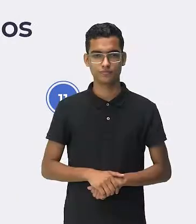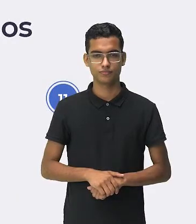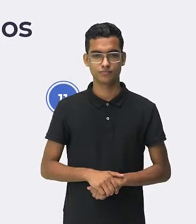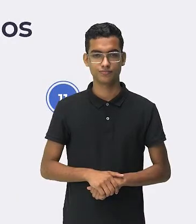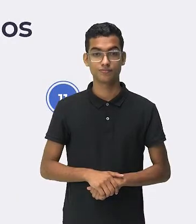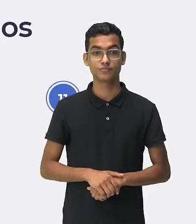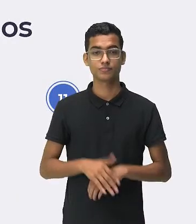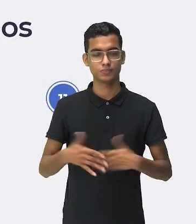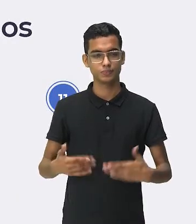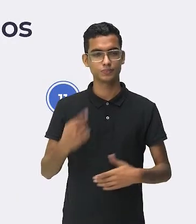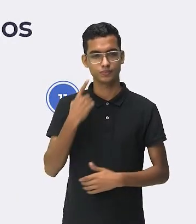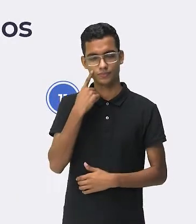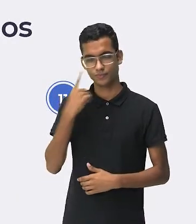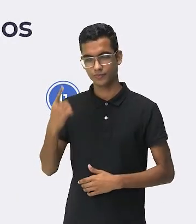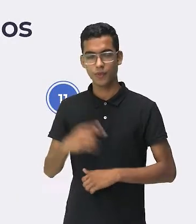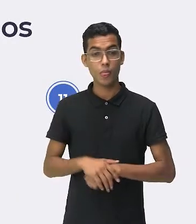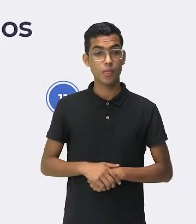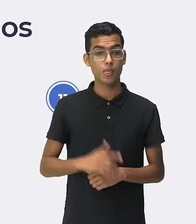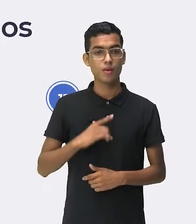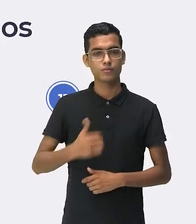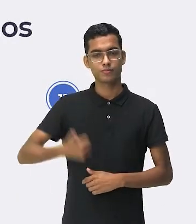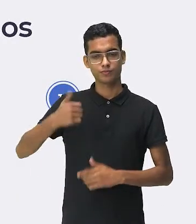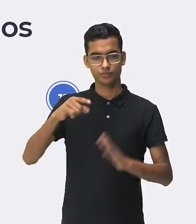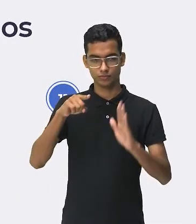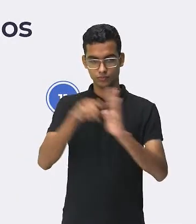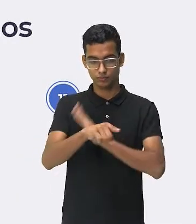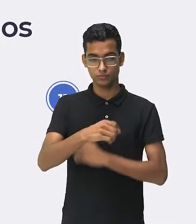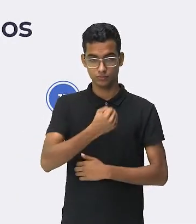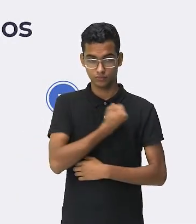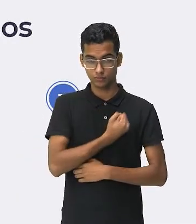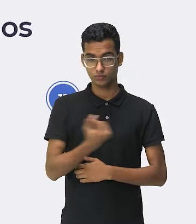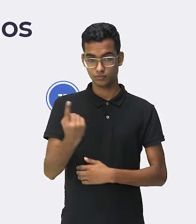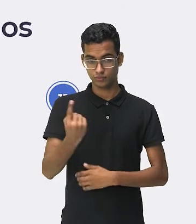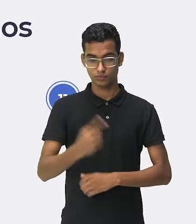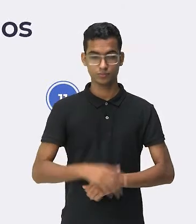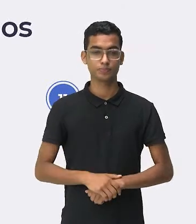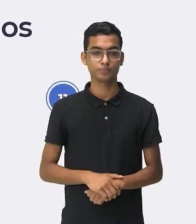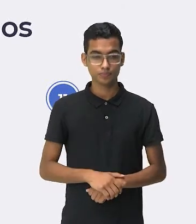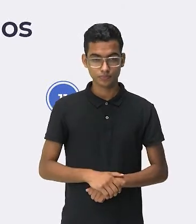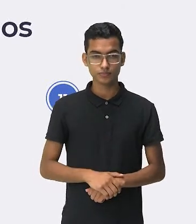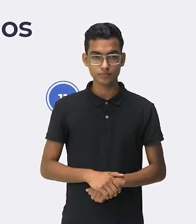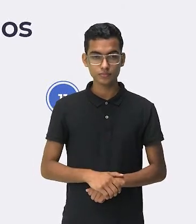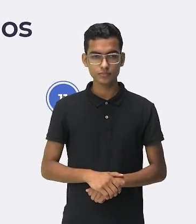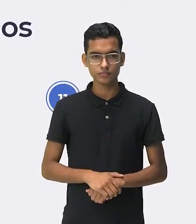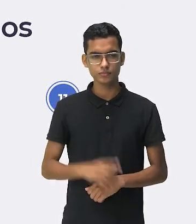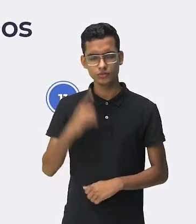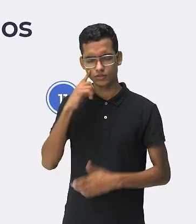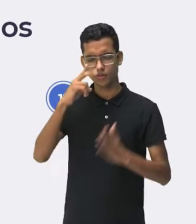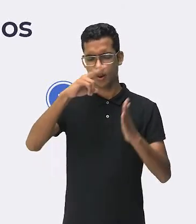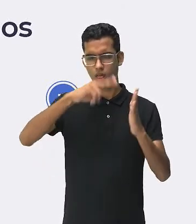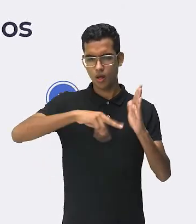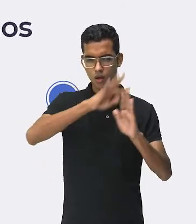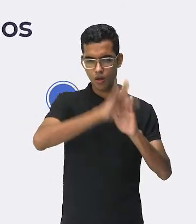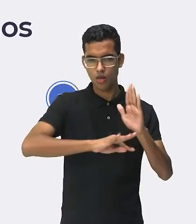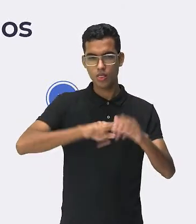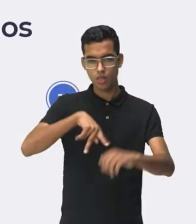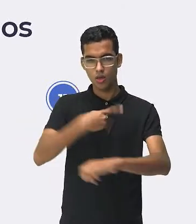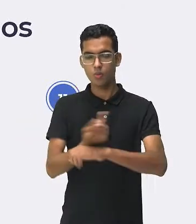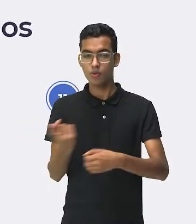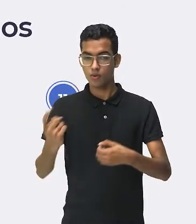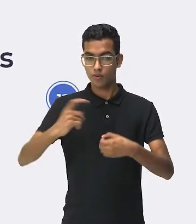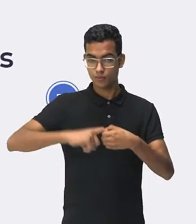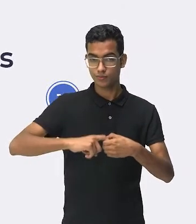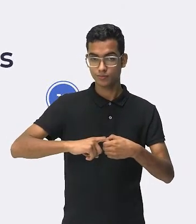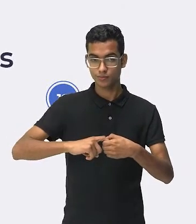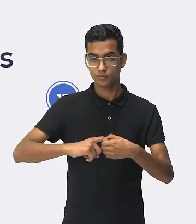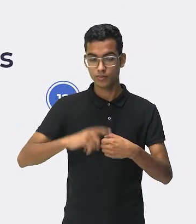Muito bem, turma, nós temos aí a questão 1. Então, vocês vão dar uma lidinha aí nesse texto, que depois, quando eu retornar, eu vou ler junto com vocês, tá